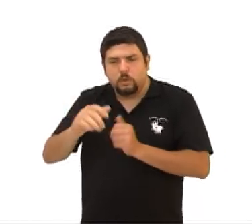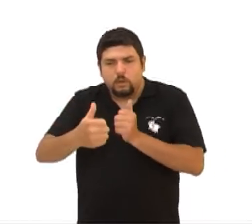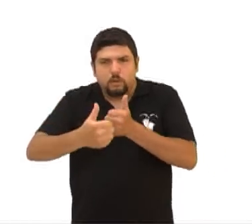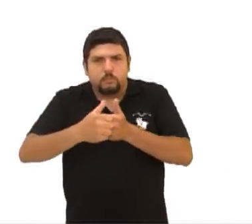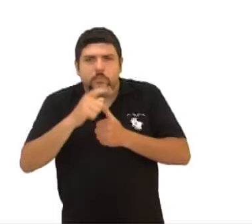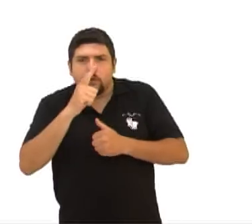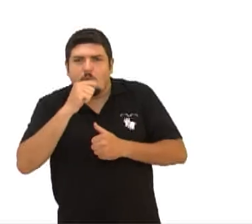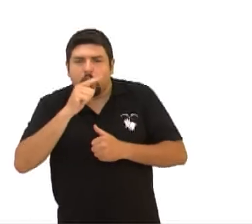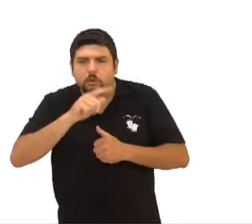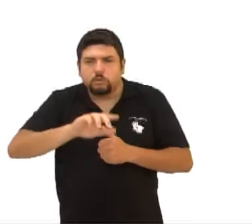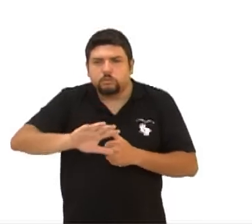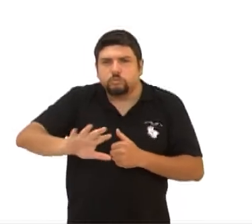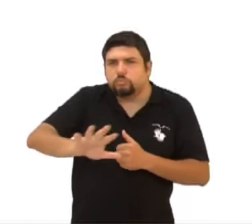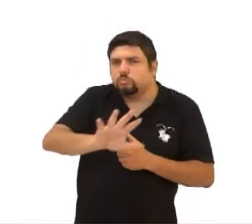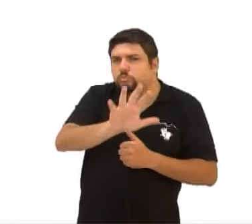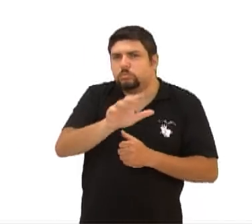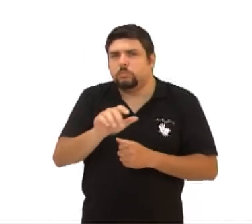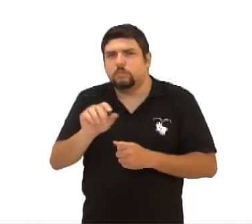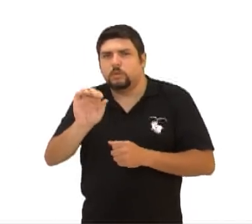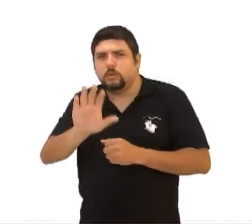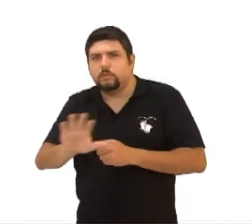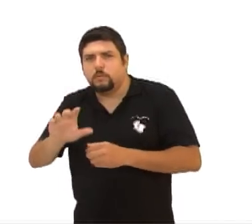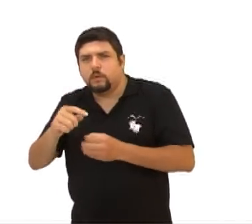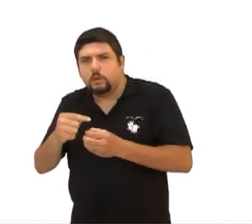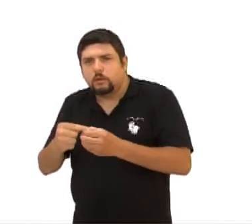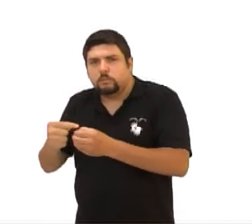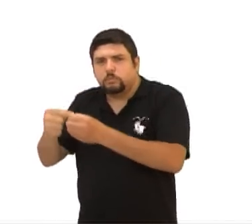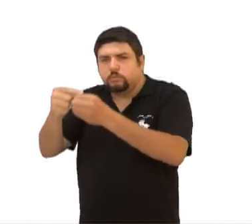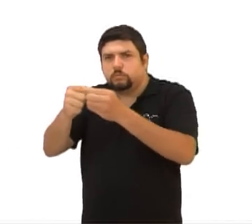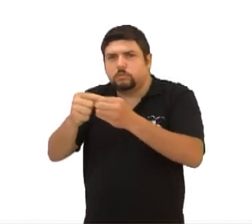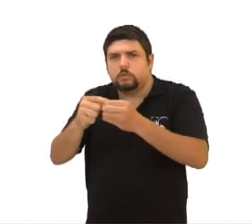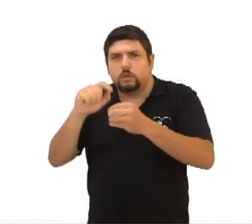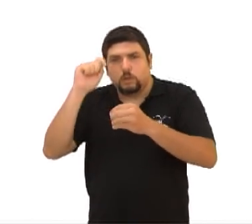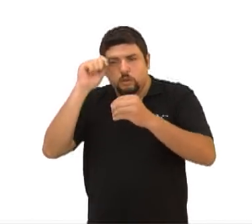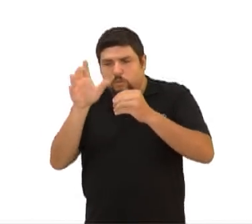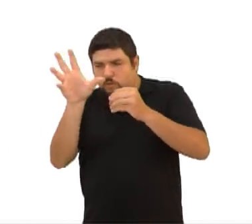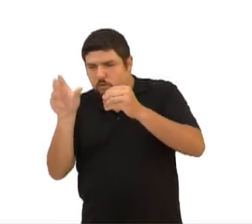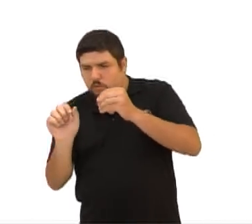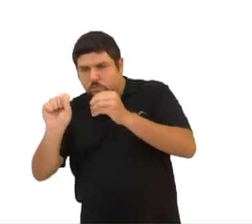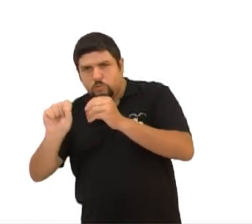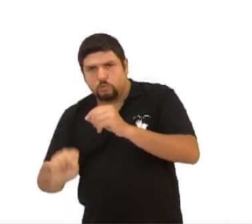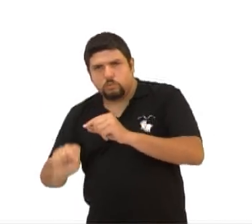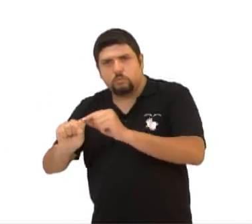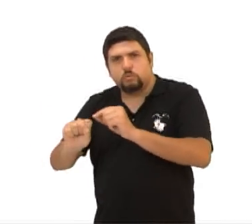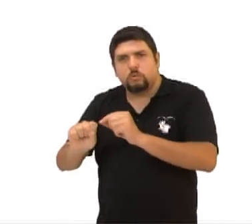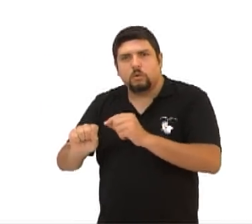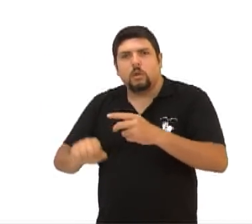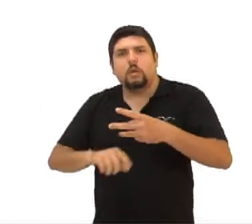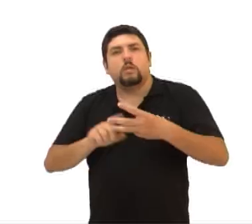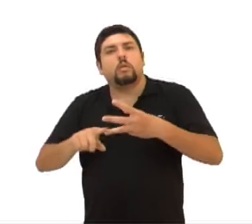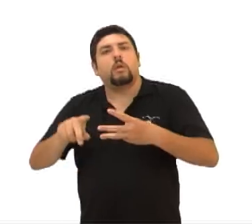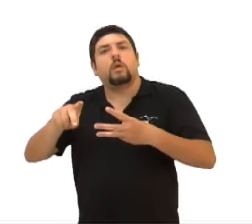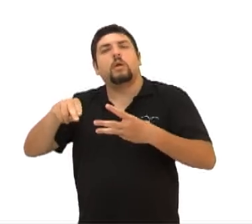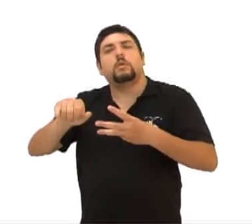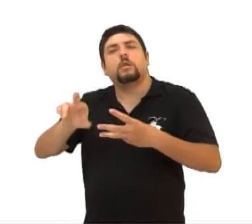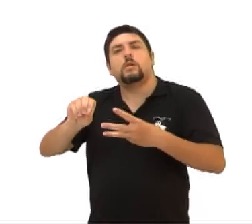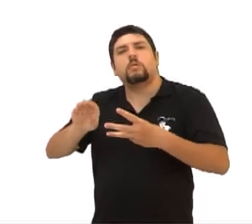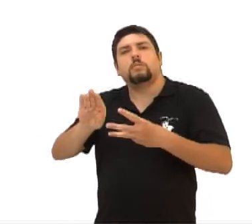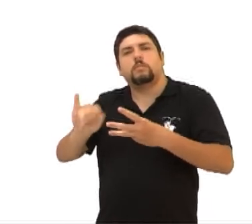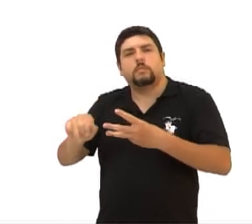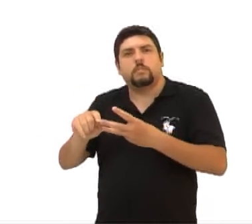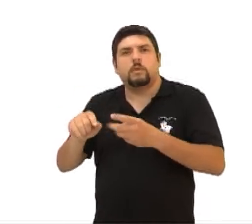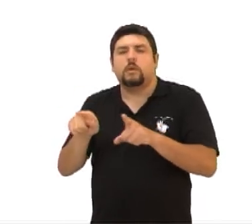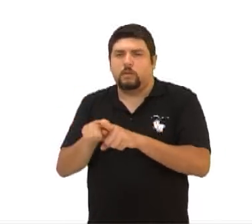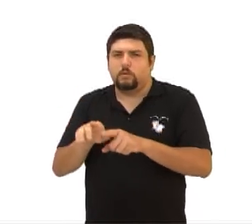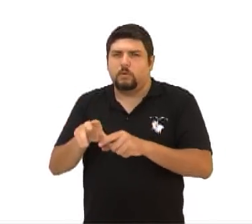habitadas, Angola, tem Joanesburgo, que fica na África do Sul, a cidade do Cabo, Nairobi, que a gente vai conhecer, também uma